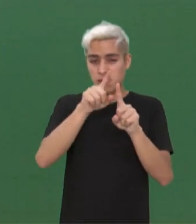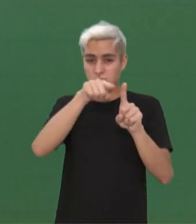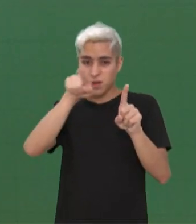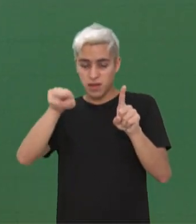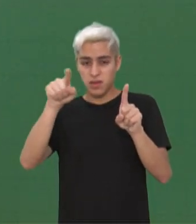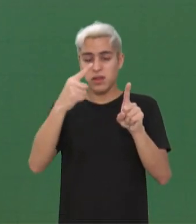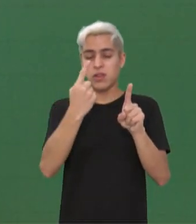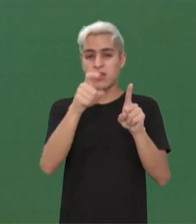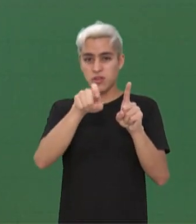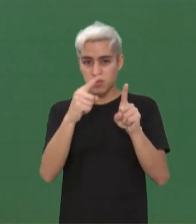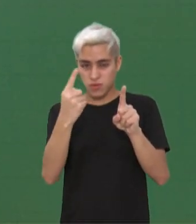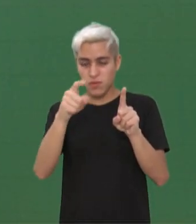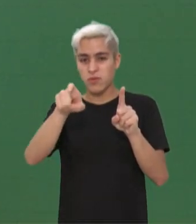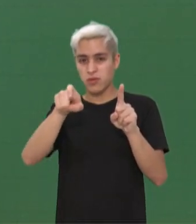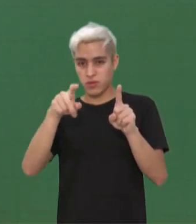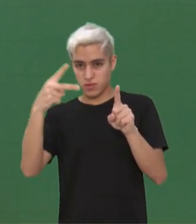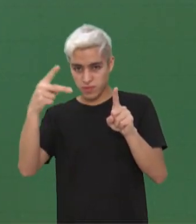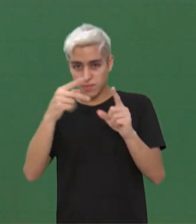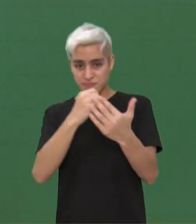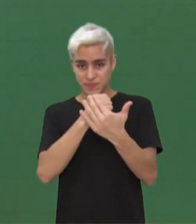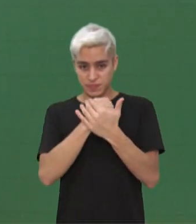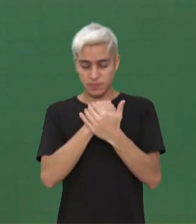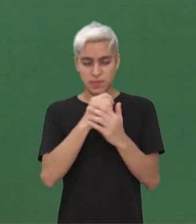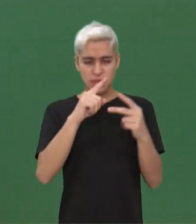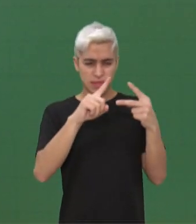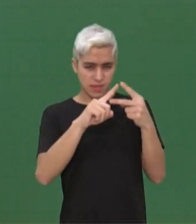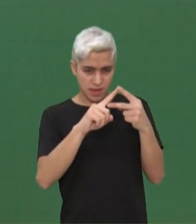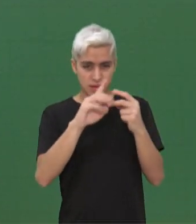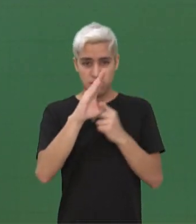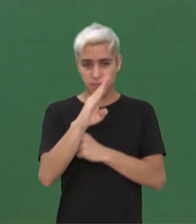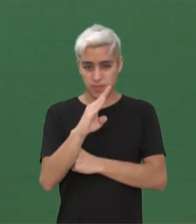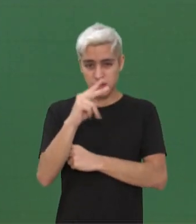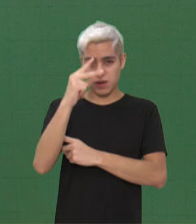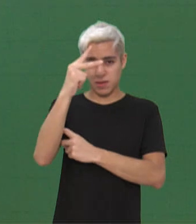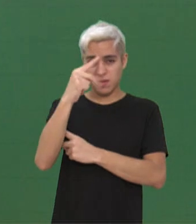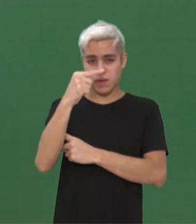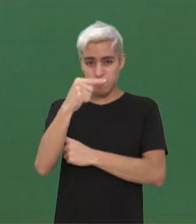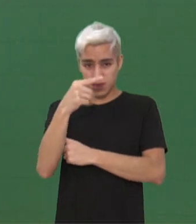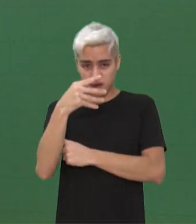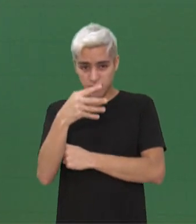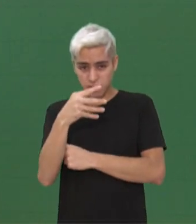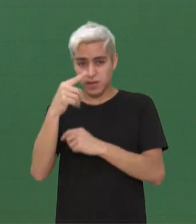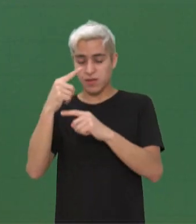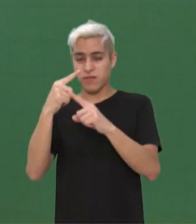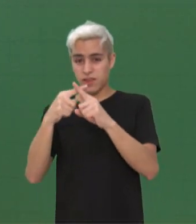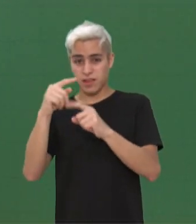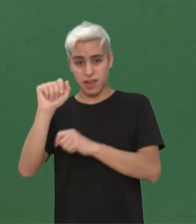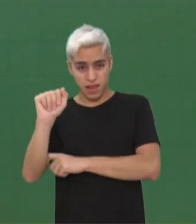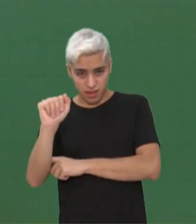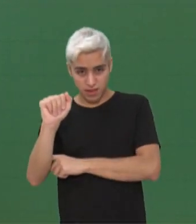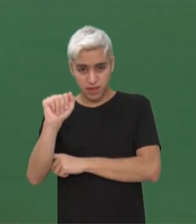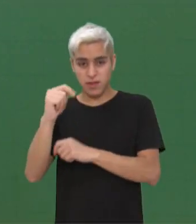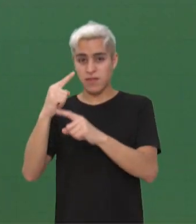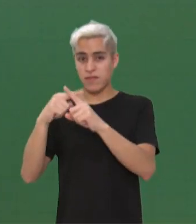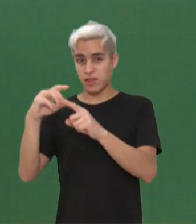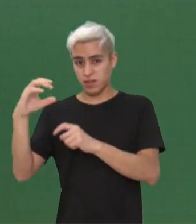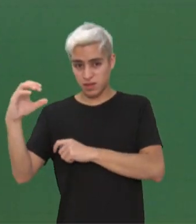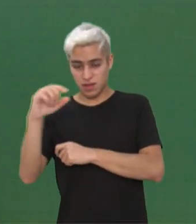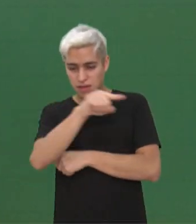x2. A gente sabe que delta tem a expressão b ao quadrado menos 4 vezes A vezes